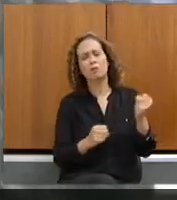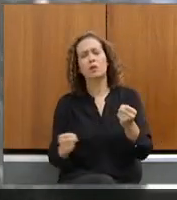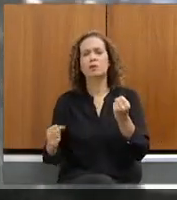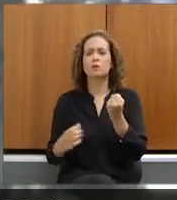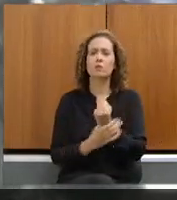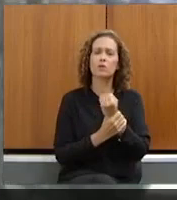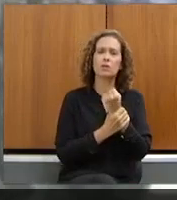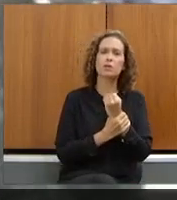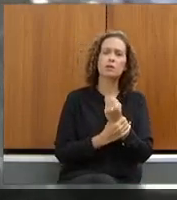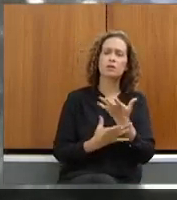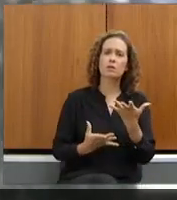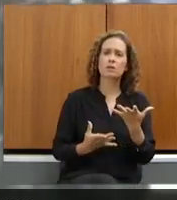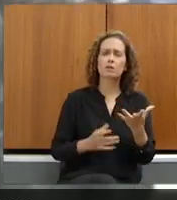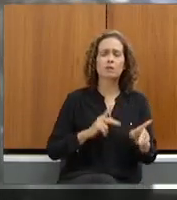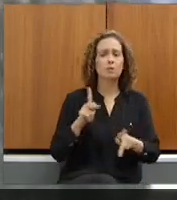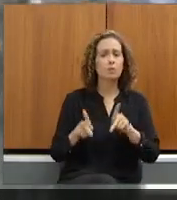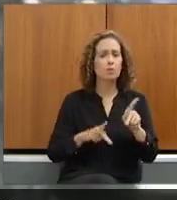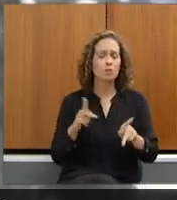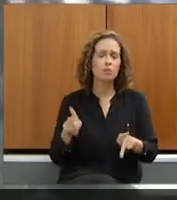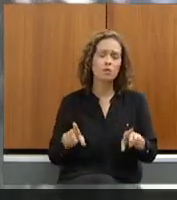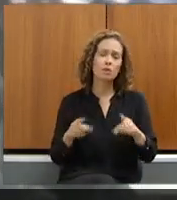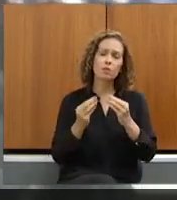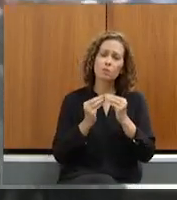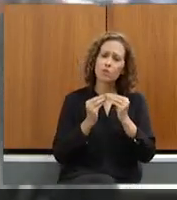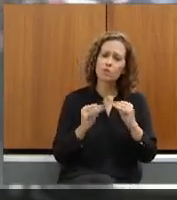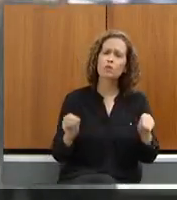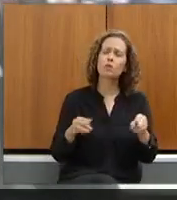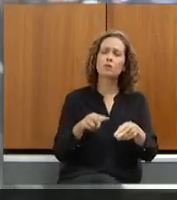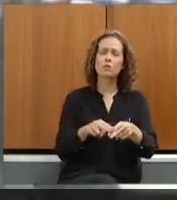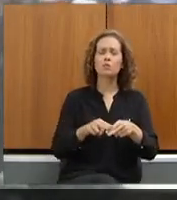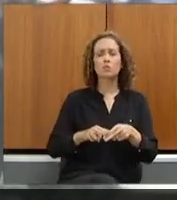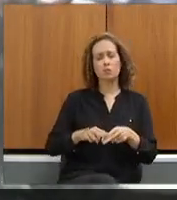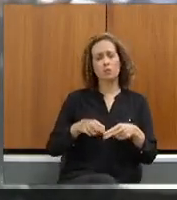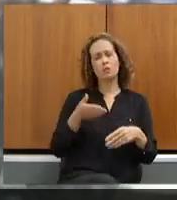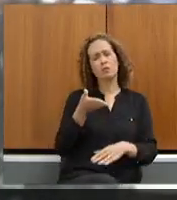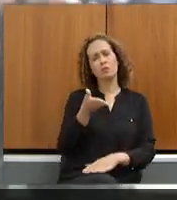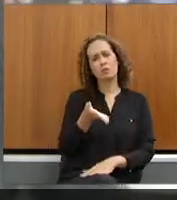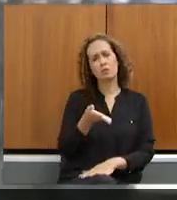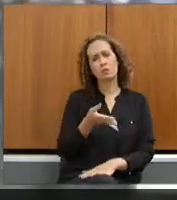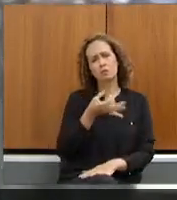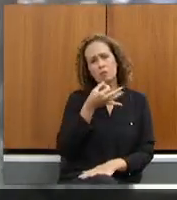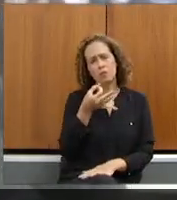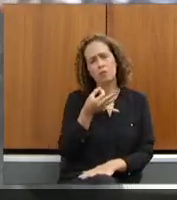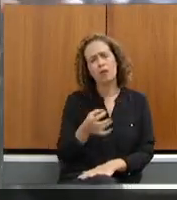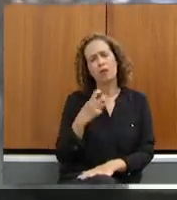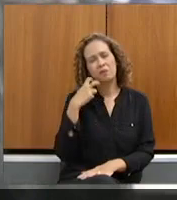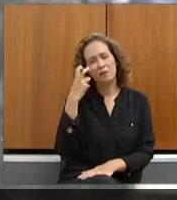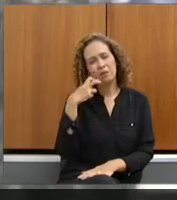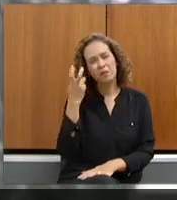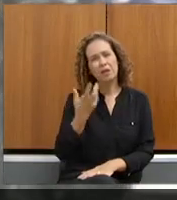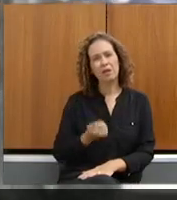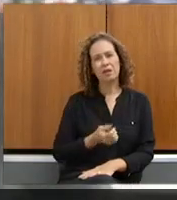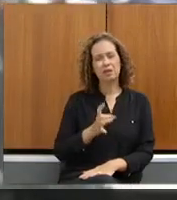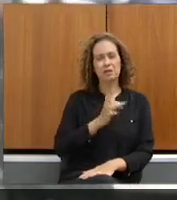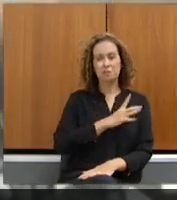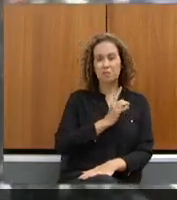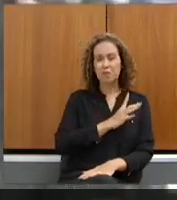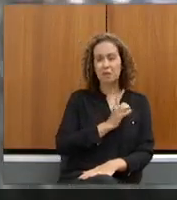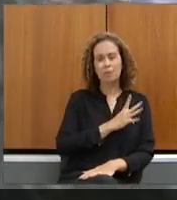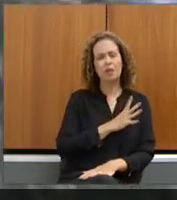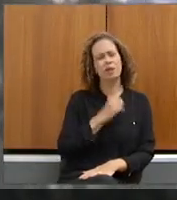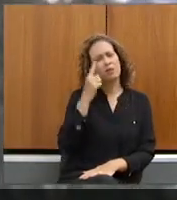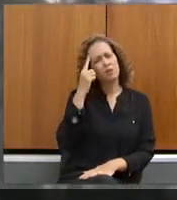pública foram prejudicados por essa medida que o seu domingo Bom dia curiosa dá medo